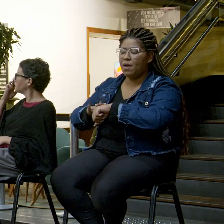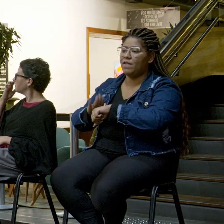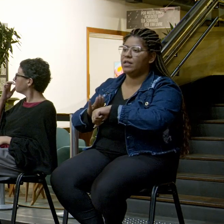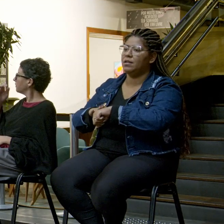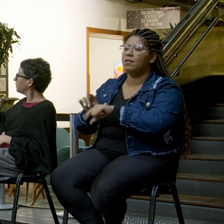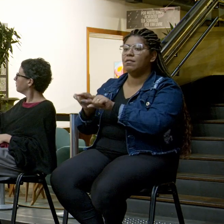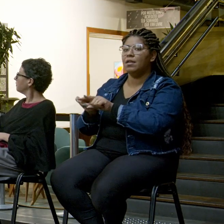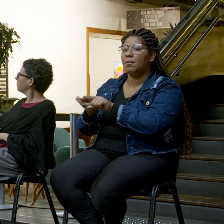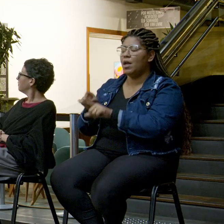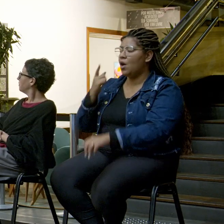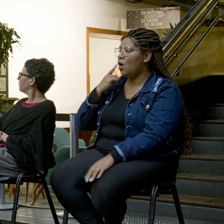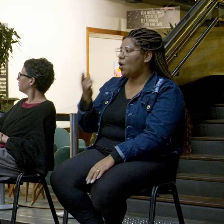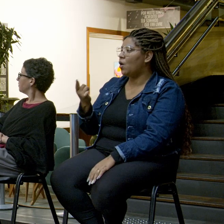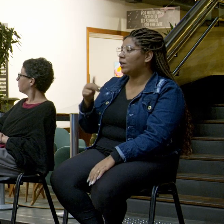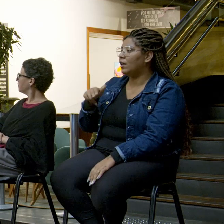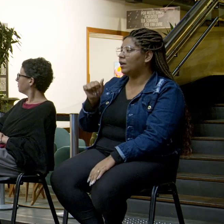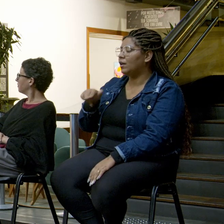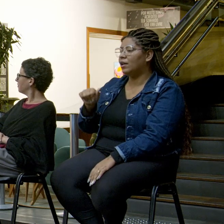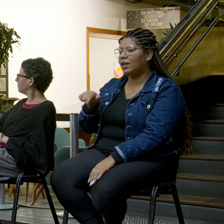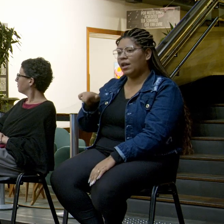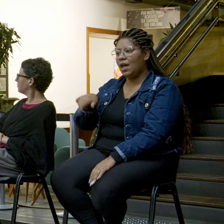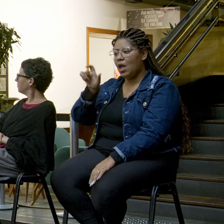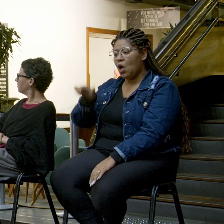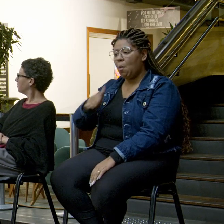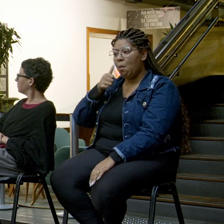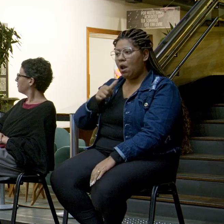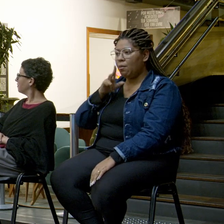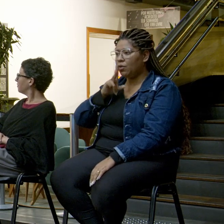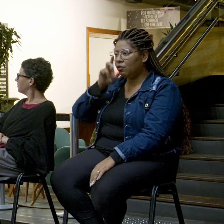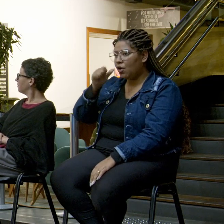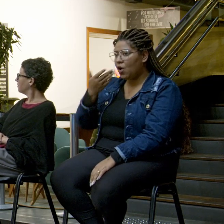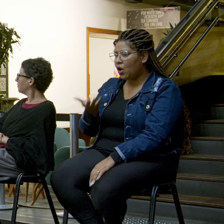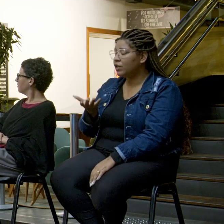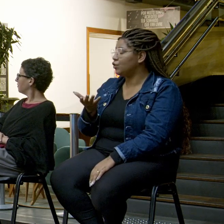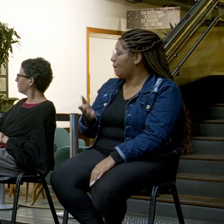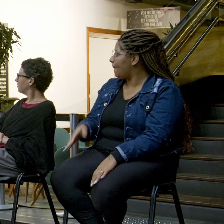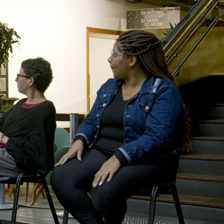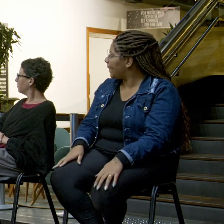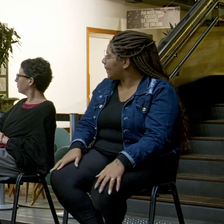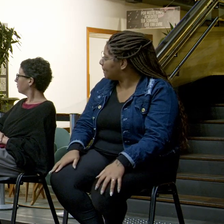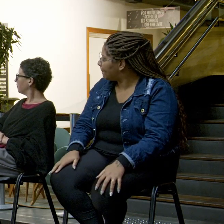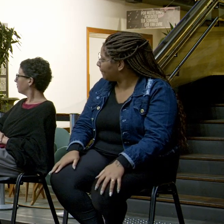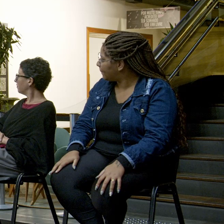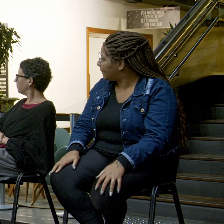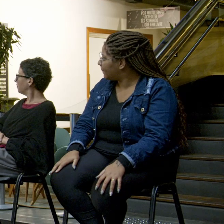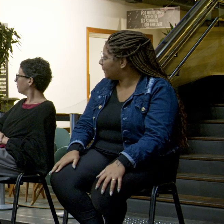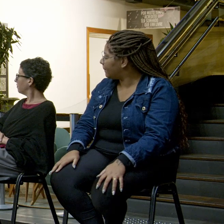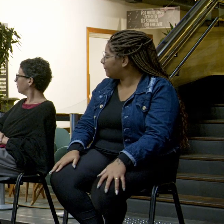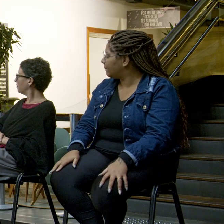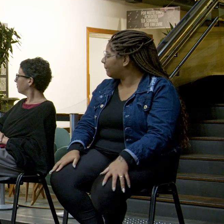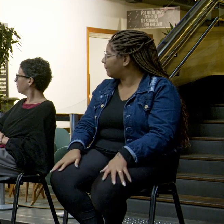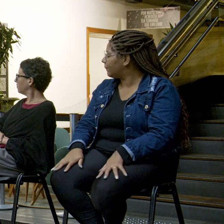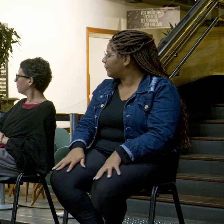pensar na figura da Ana, né, assim, que é uma mulher extremamente forte, mas, enfim, é uma mulher mais